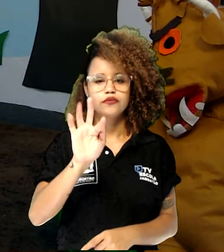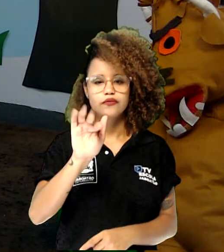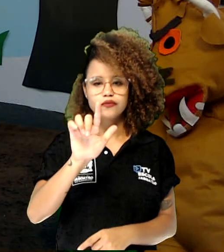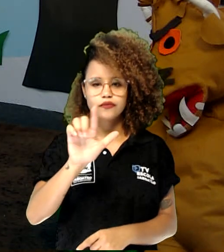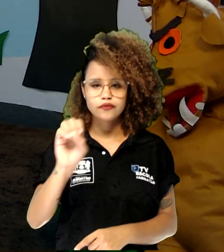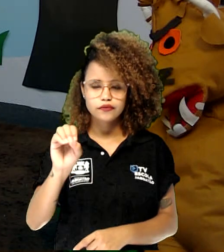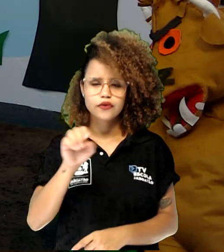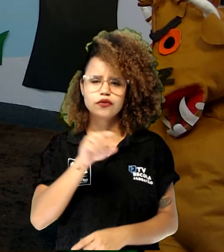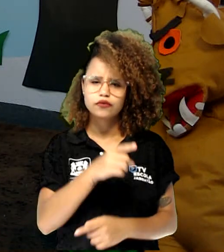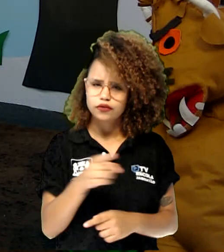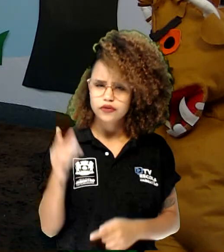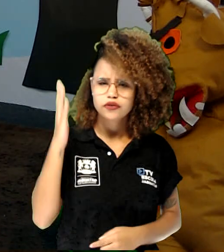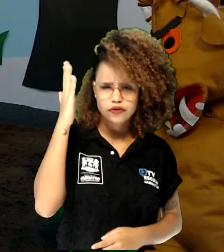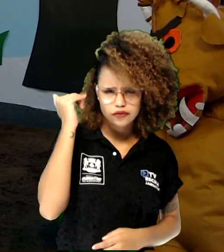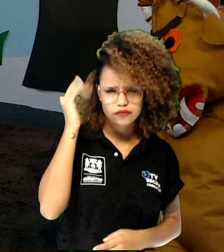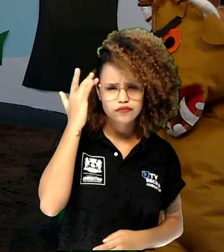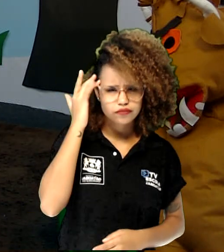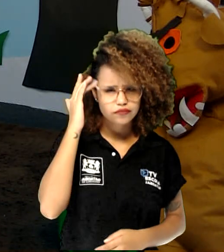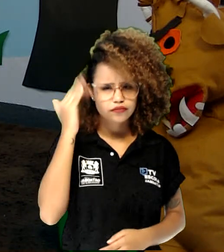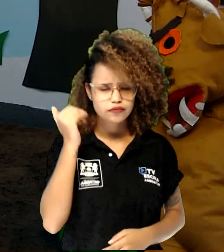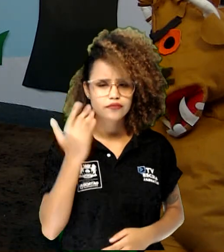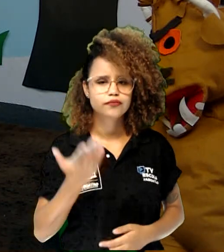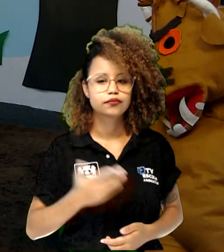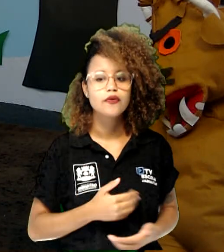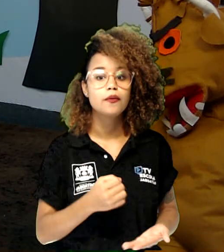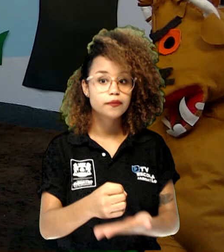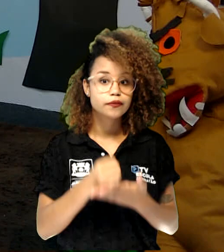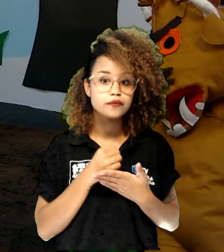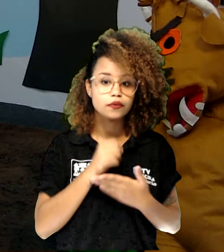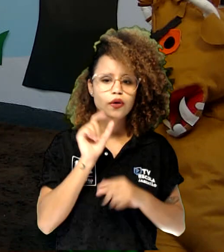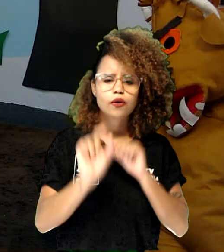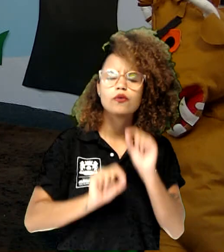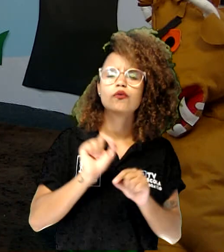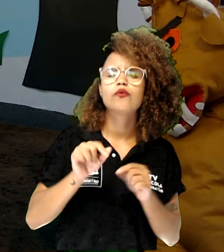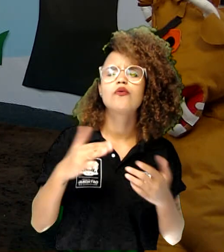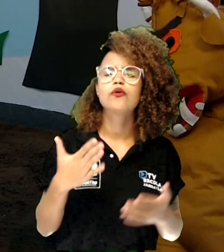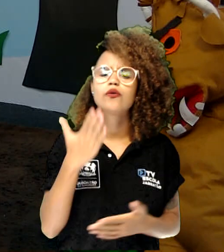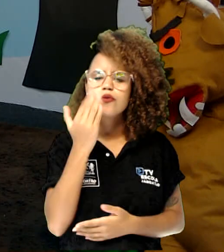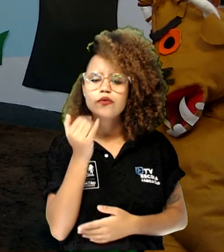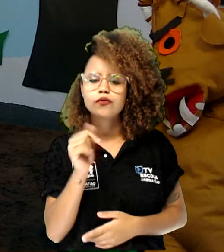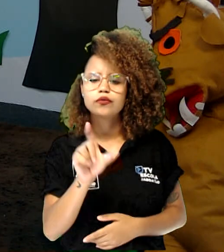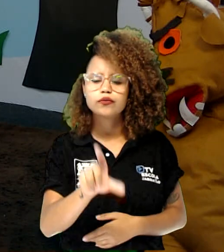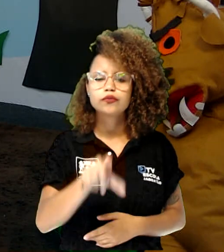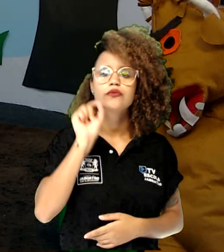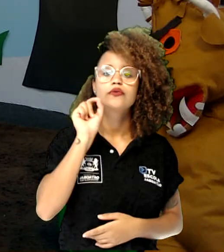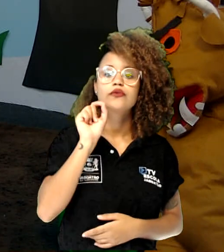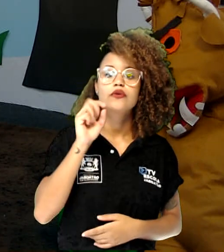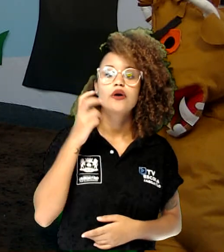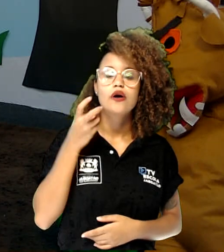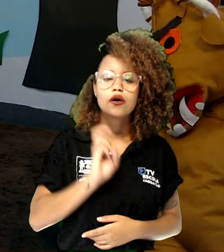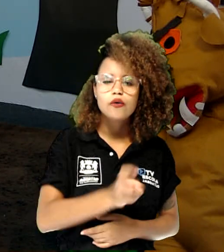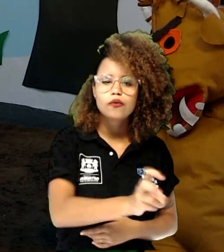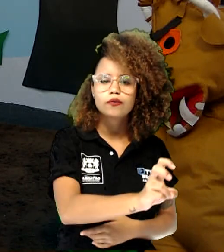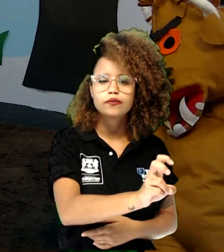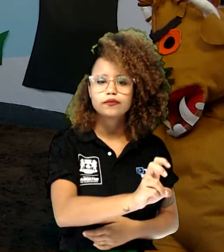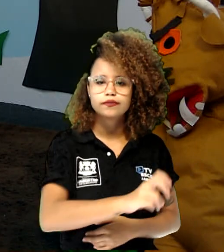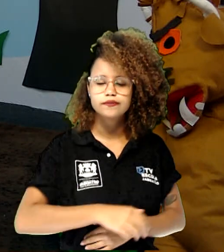Vocês acham que sabem? Então vamos lá, me ajudem. Qual é o alimento preferido da cobra?